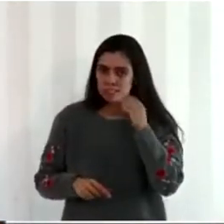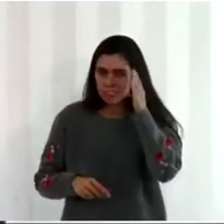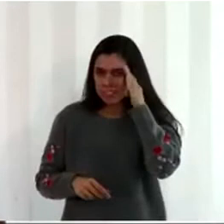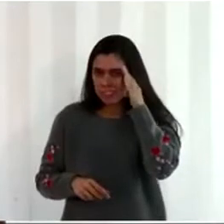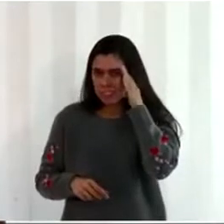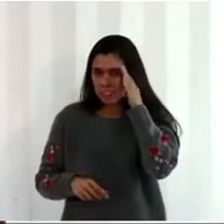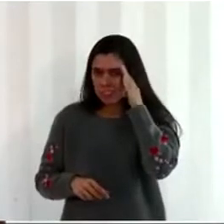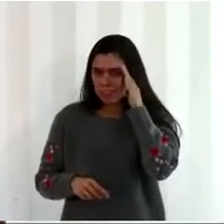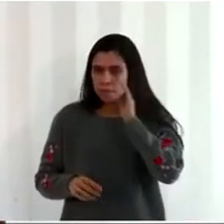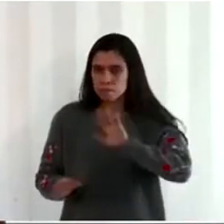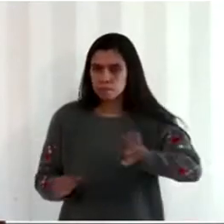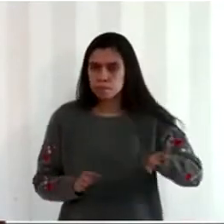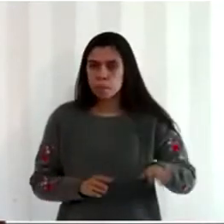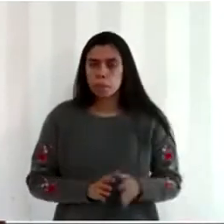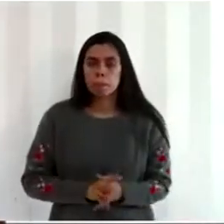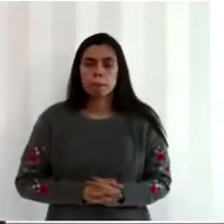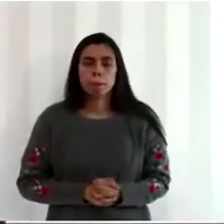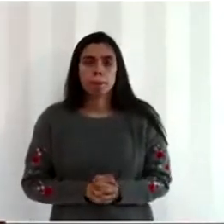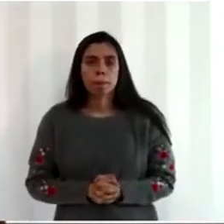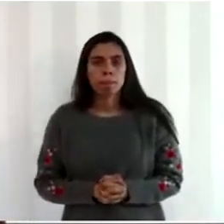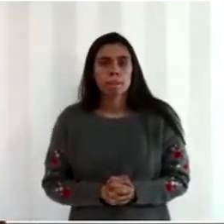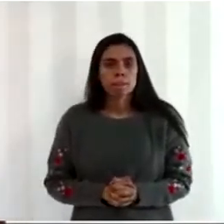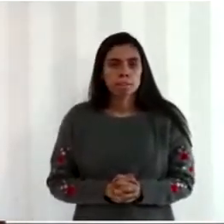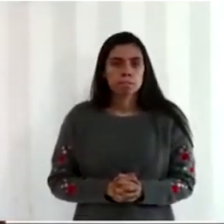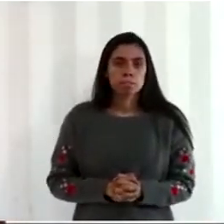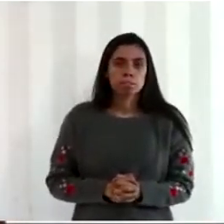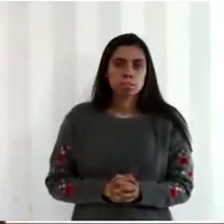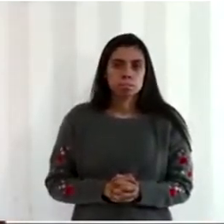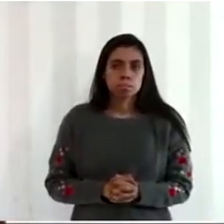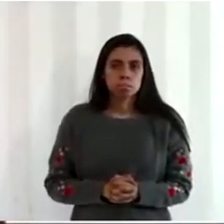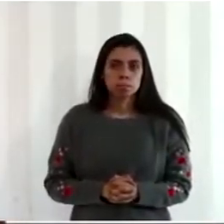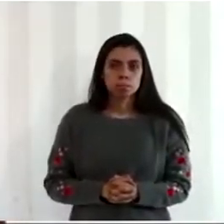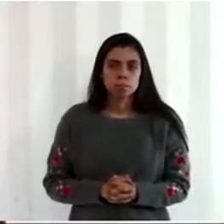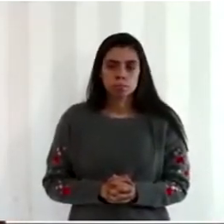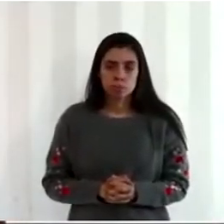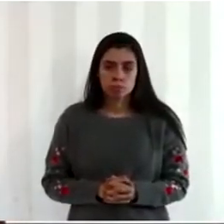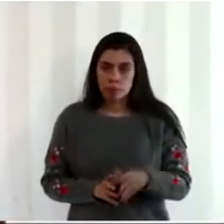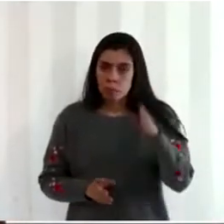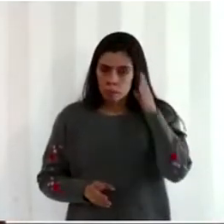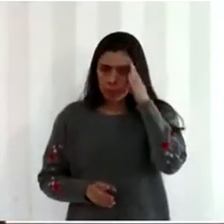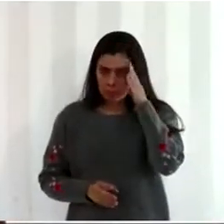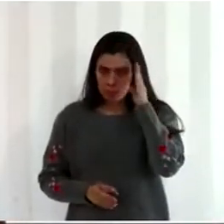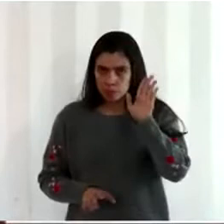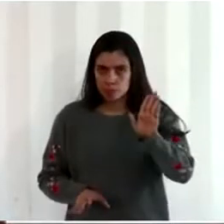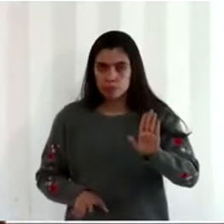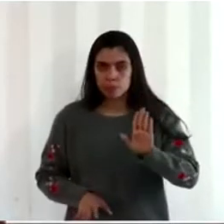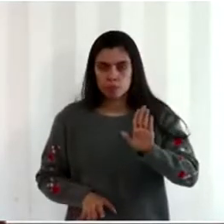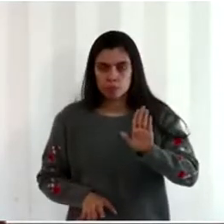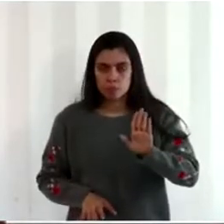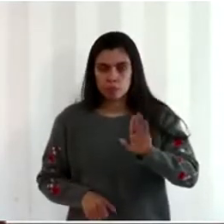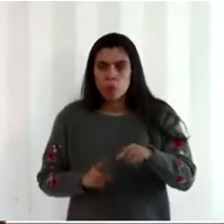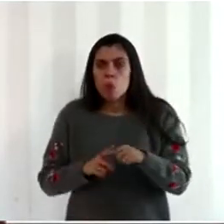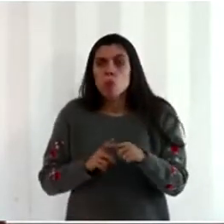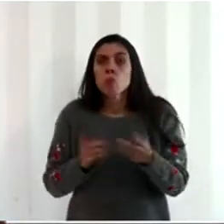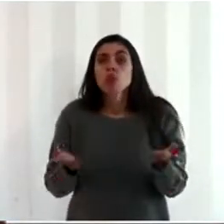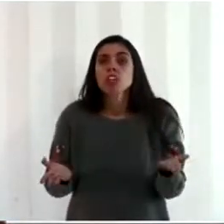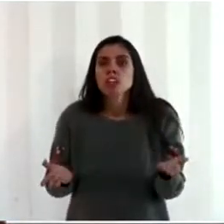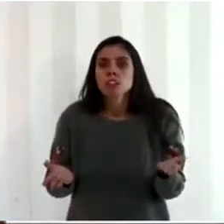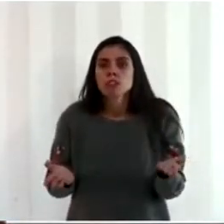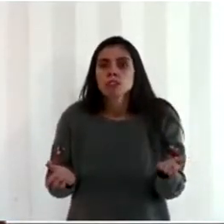uma analogia para os nossos dias. Infelizmente, nós estamos atravessando o problema da pandemia.